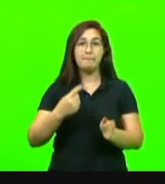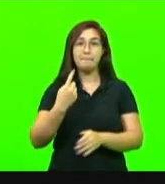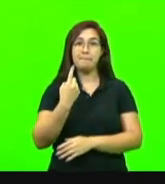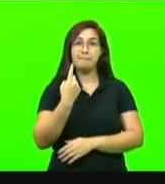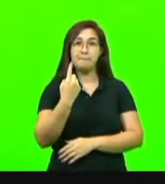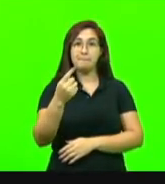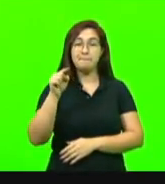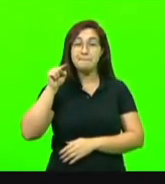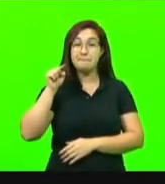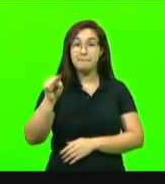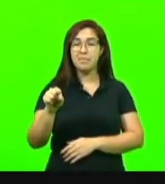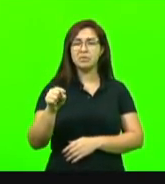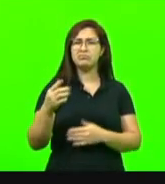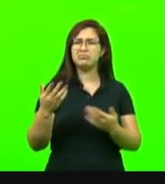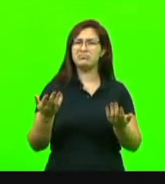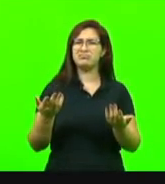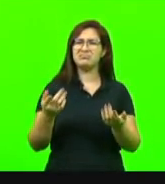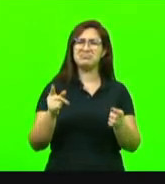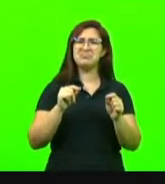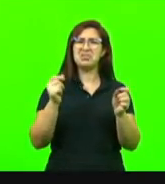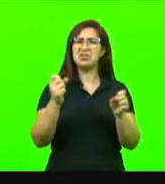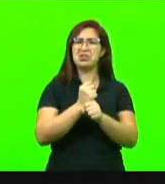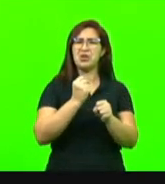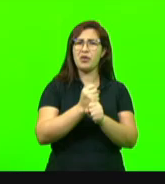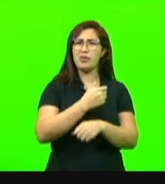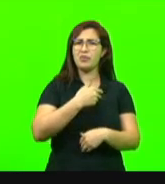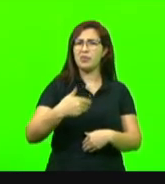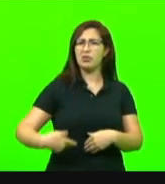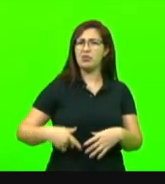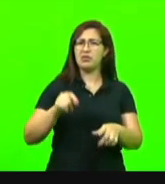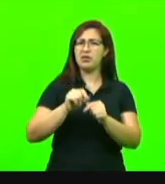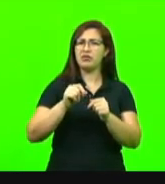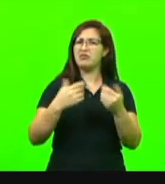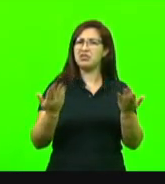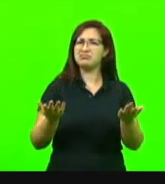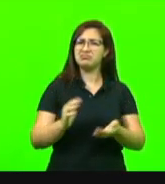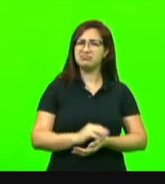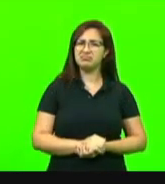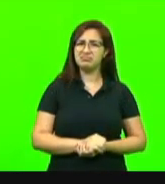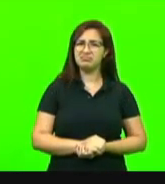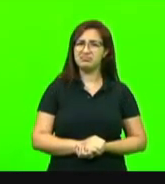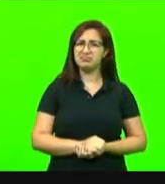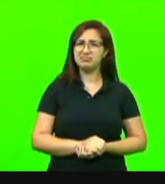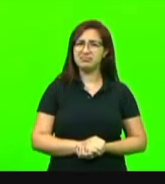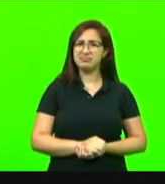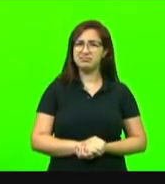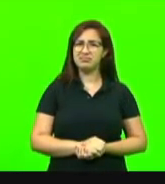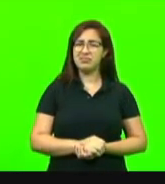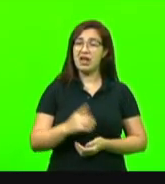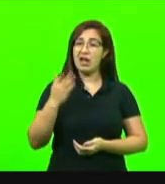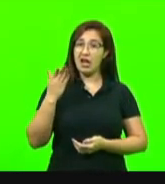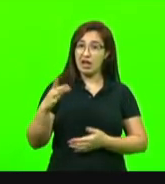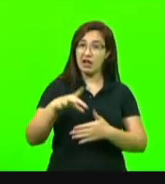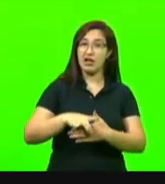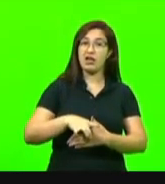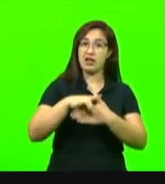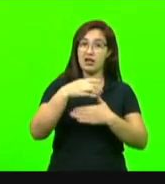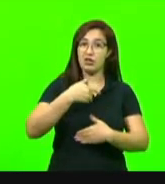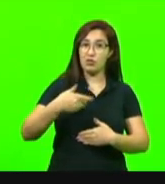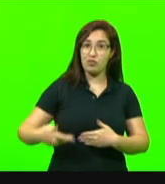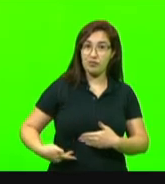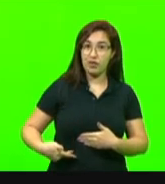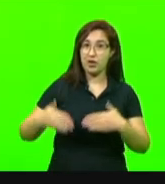Eu queria saber que obra que o governo fez do Plano Mil. Eu queria que o líder do governo, o deputado Zé Milton, me viesse